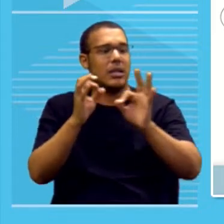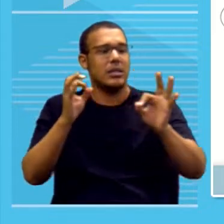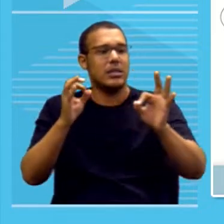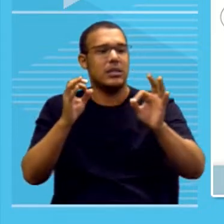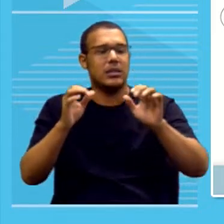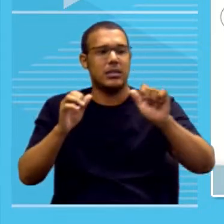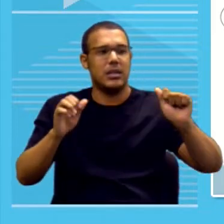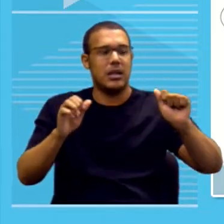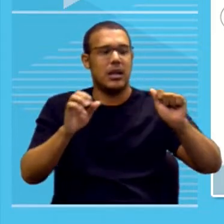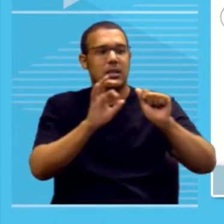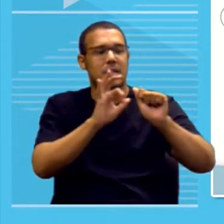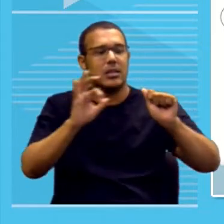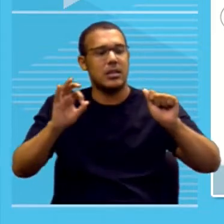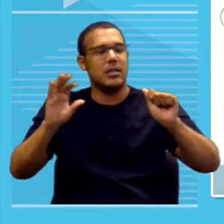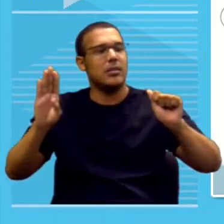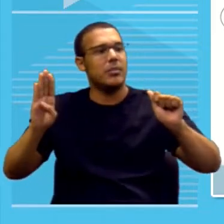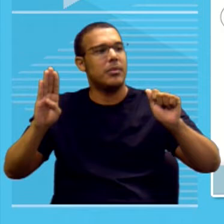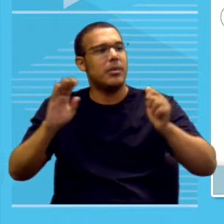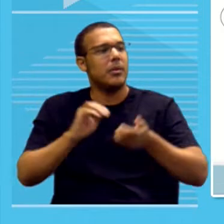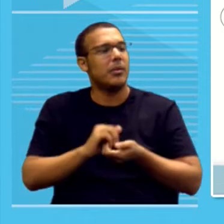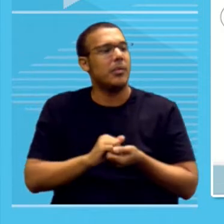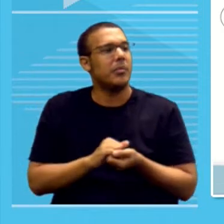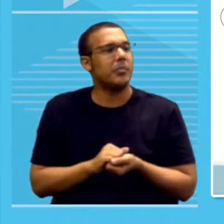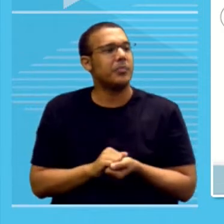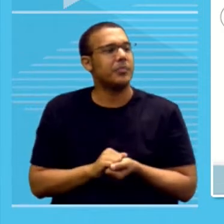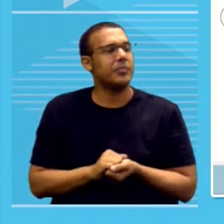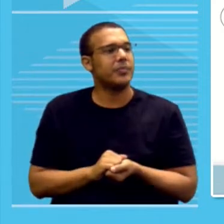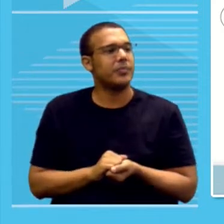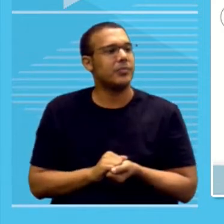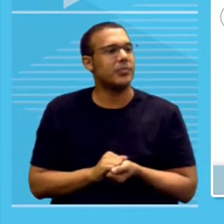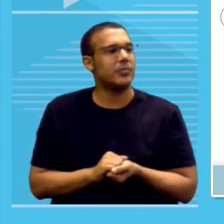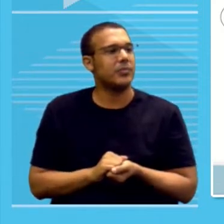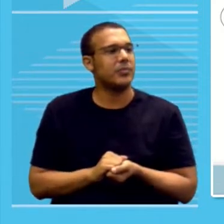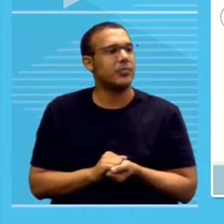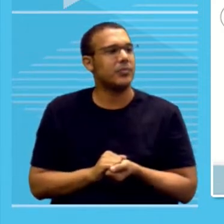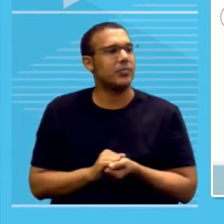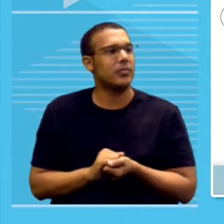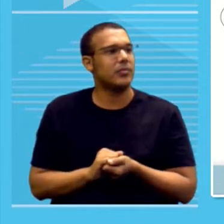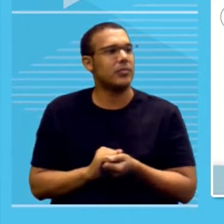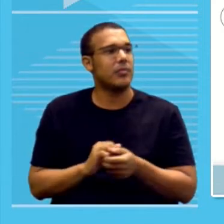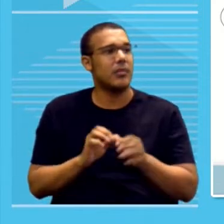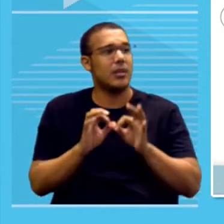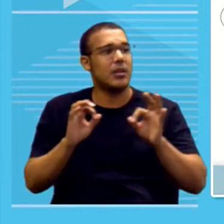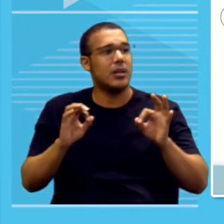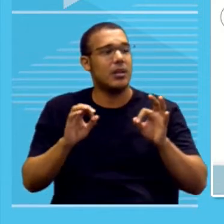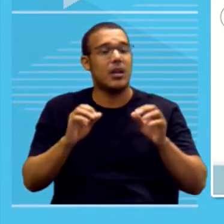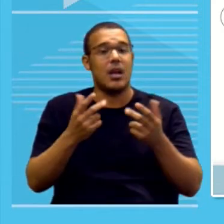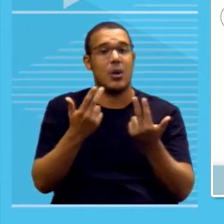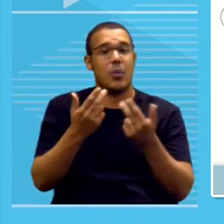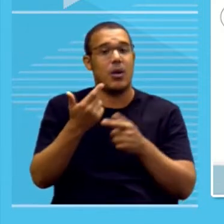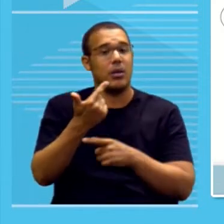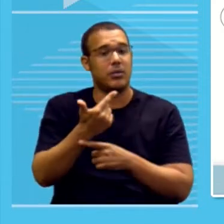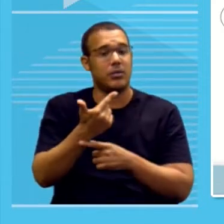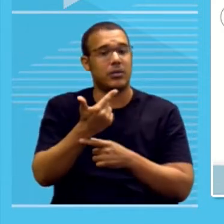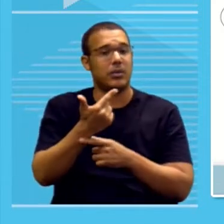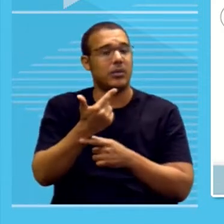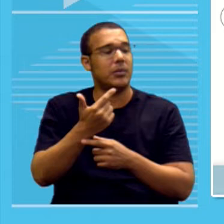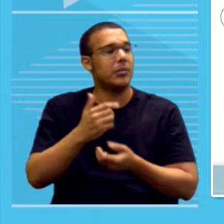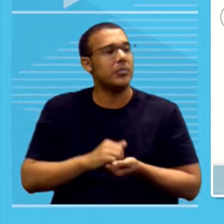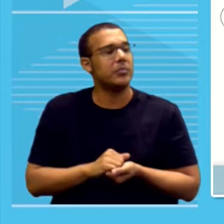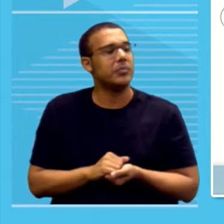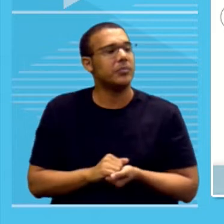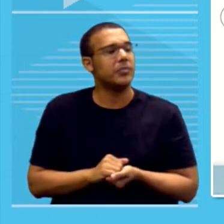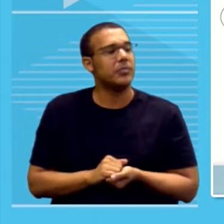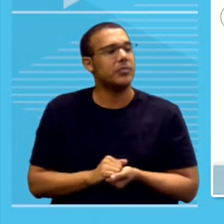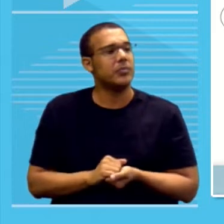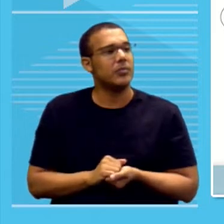dois pontos Professor ó aqui Professor a distância entre o ponto a e o ponto b vai dar dois professor vai